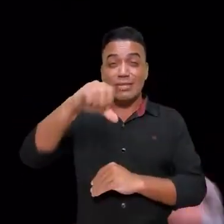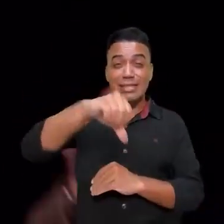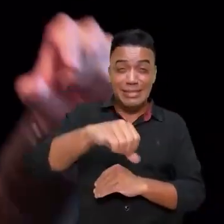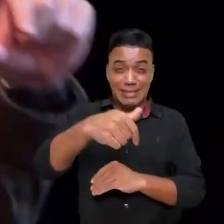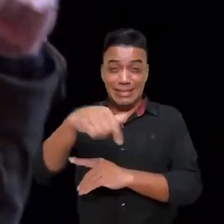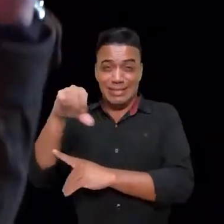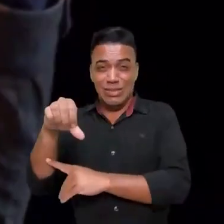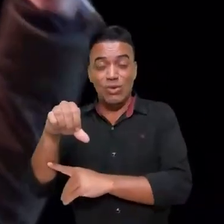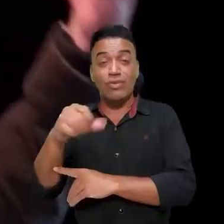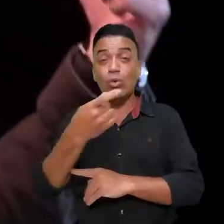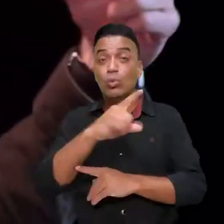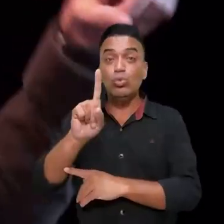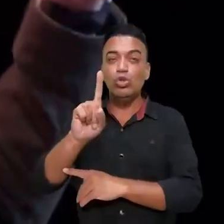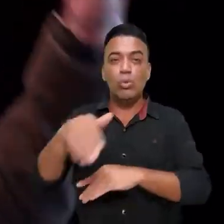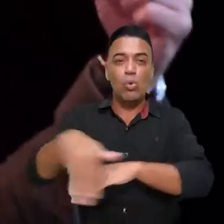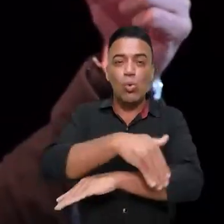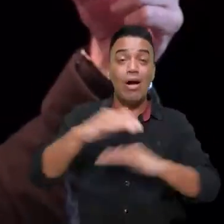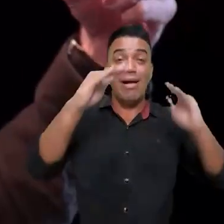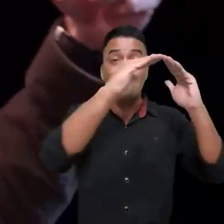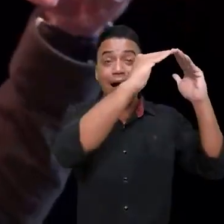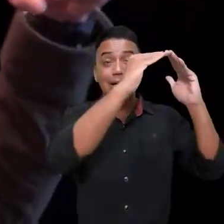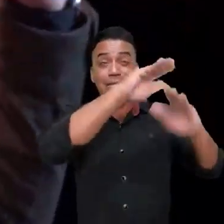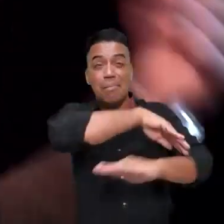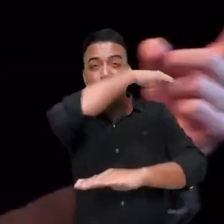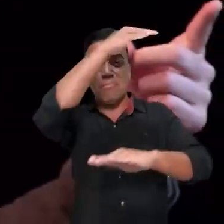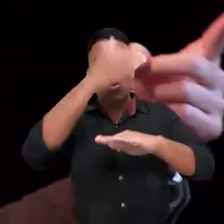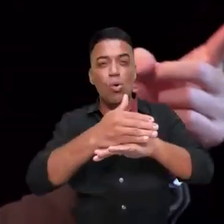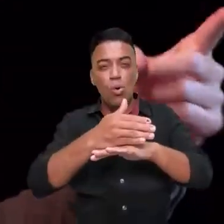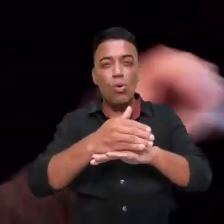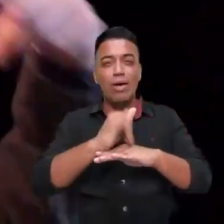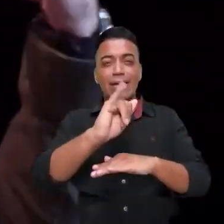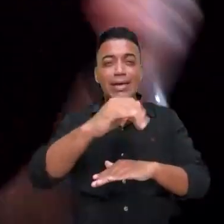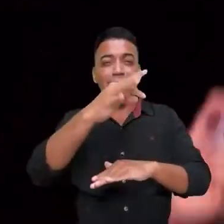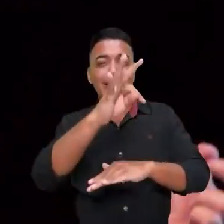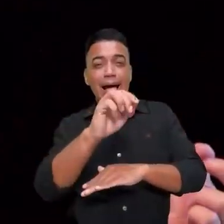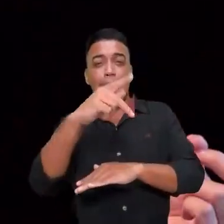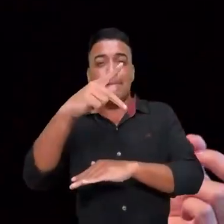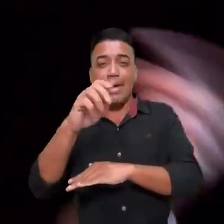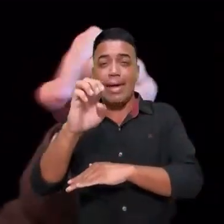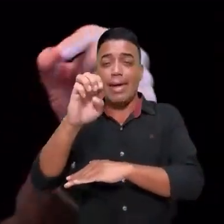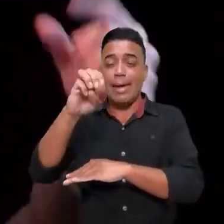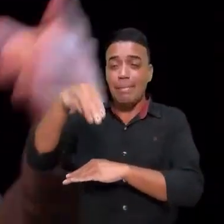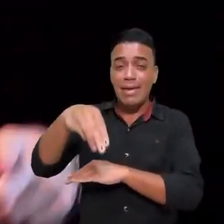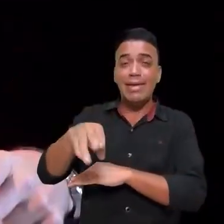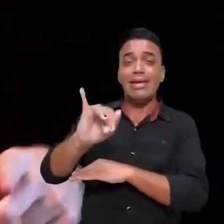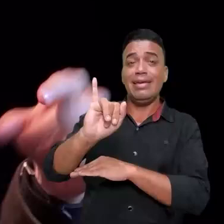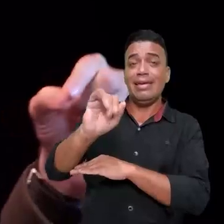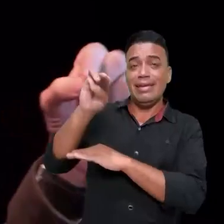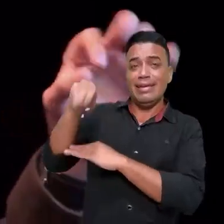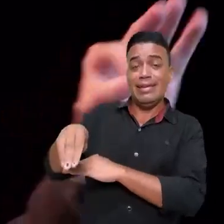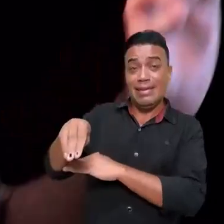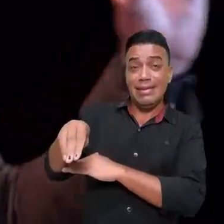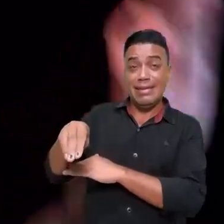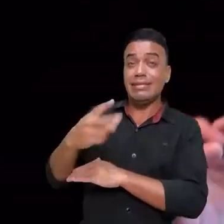último endereço, a gente foi morar numa casinha, num morro, na Barra do Itapemirim, no Espírito Santo. Para muita gente, foi morar na praia.